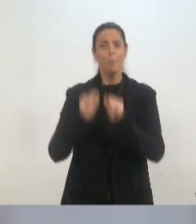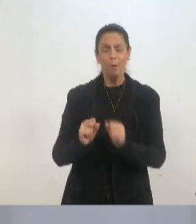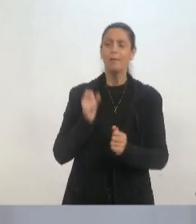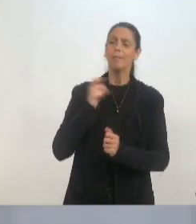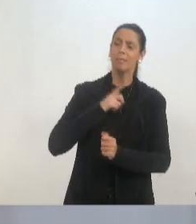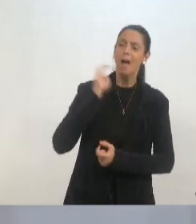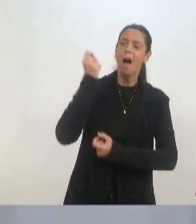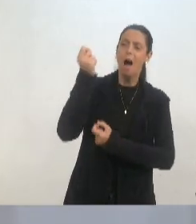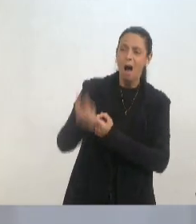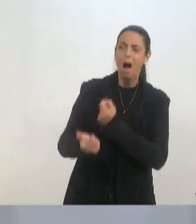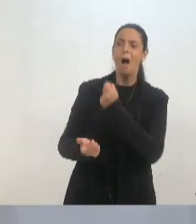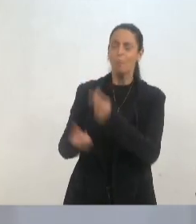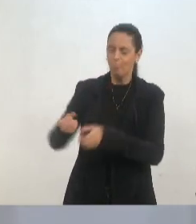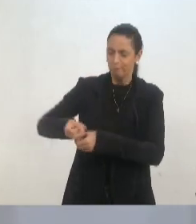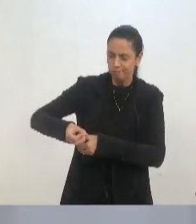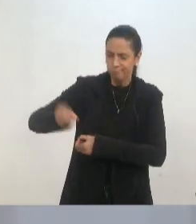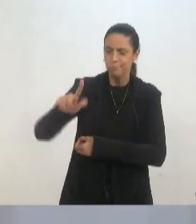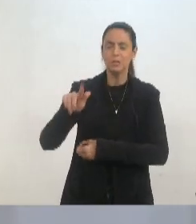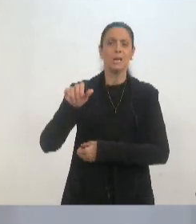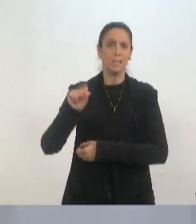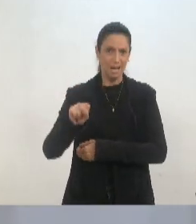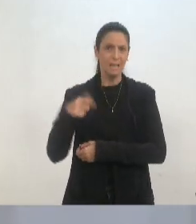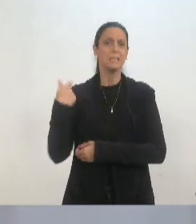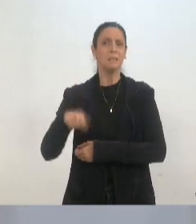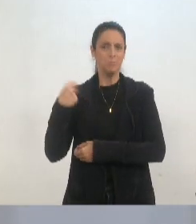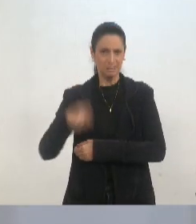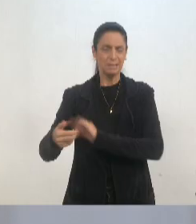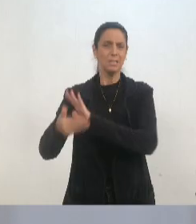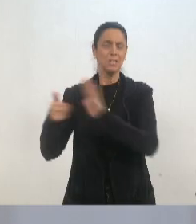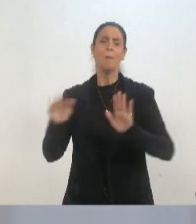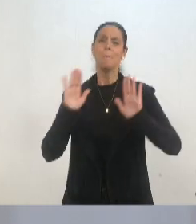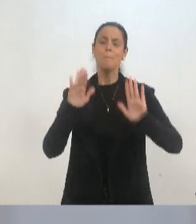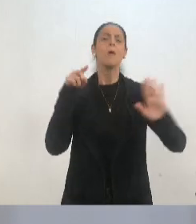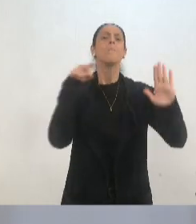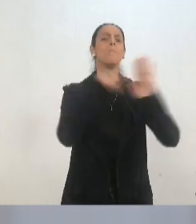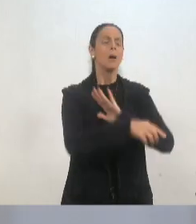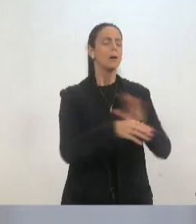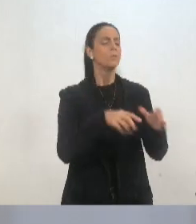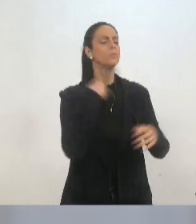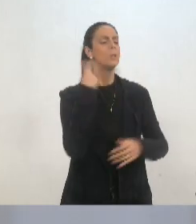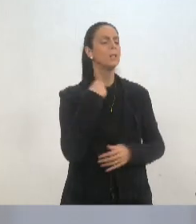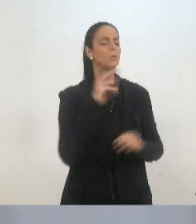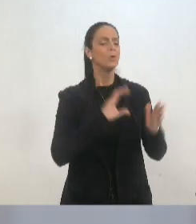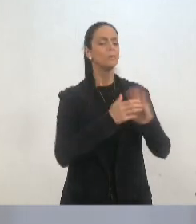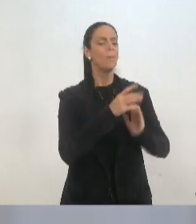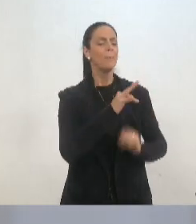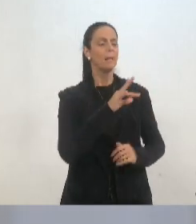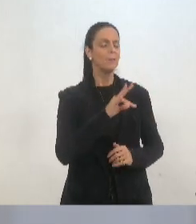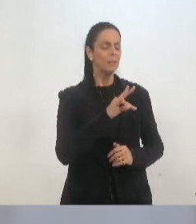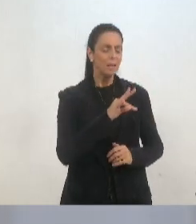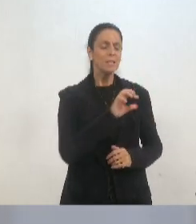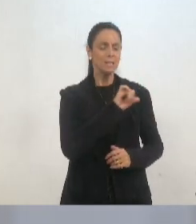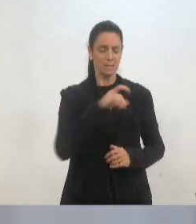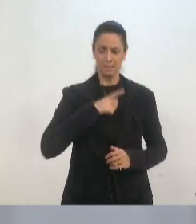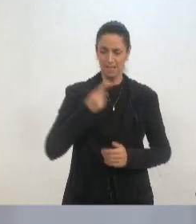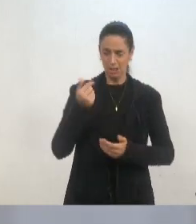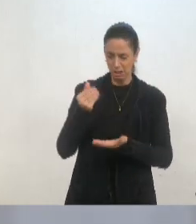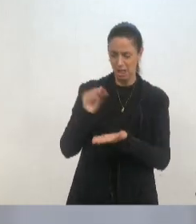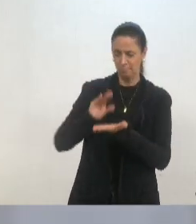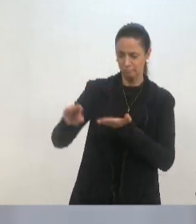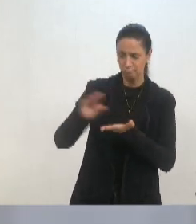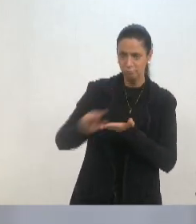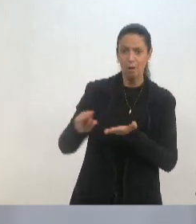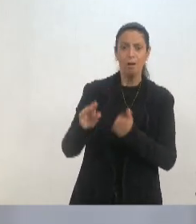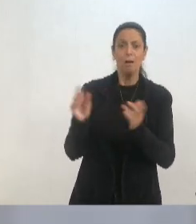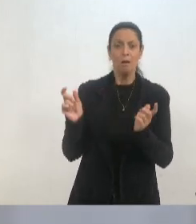precise passar por algum ajuste, mas eu quero perguntar para os vereadores do PT, por que, se tem recurso para fazer a 470, por que não começa a